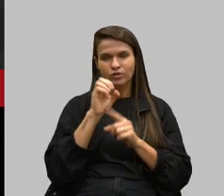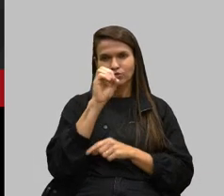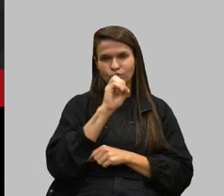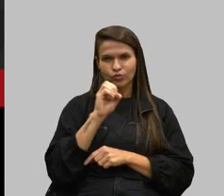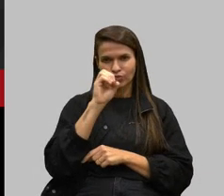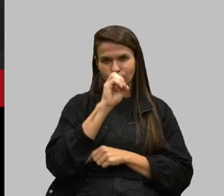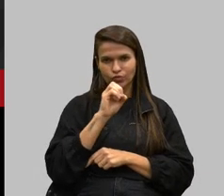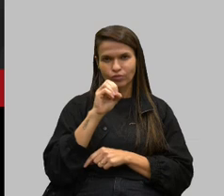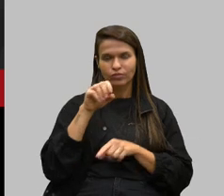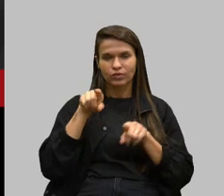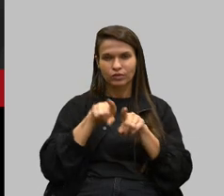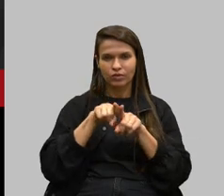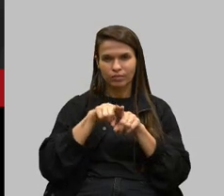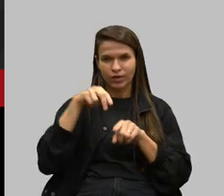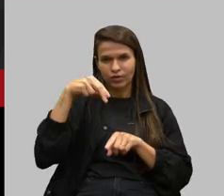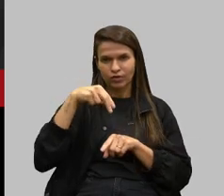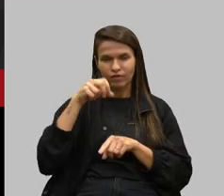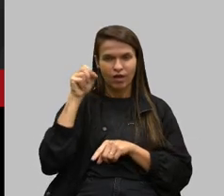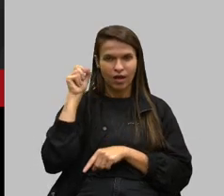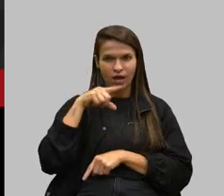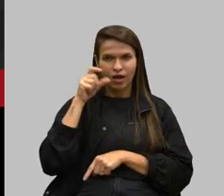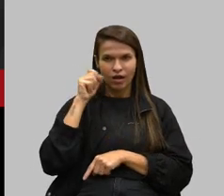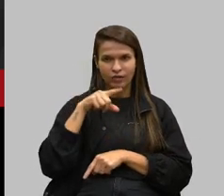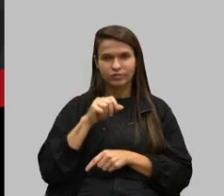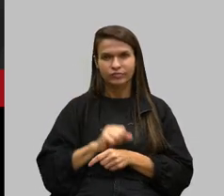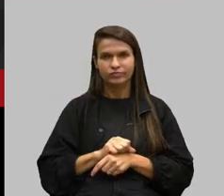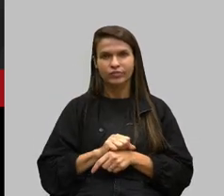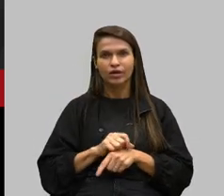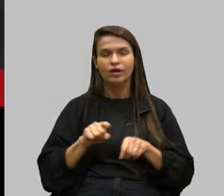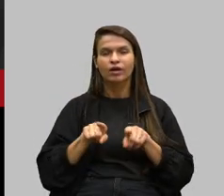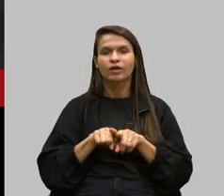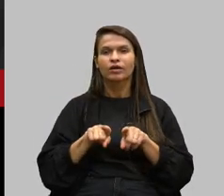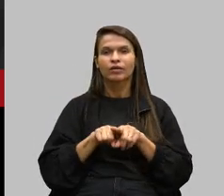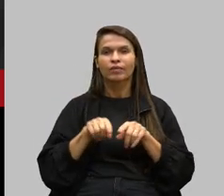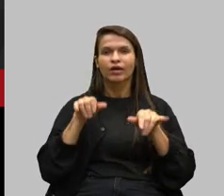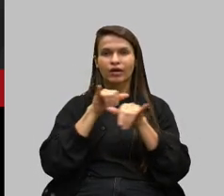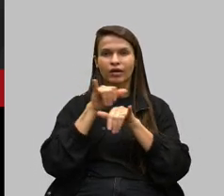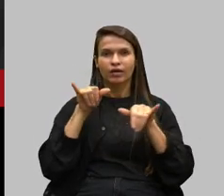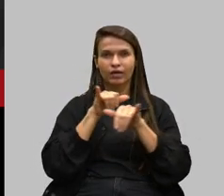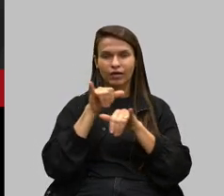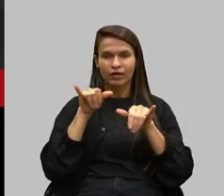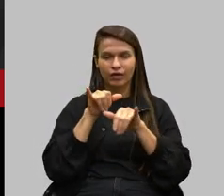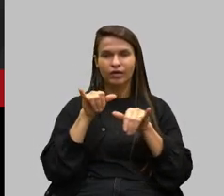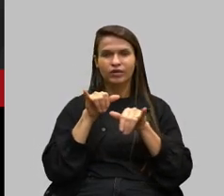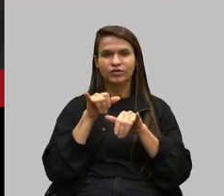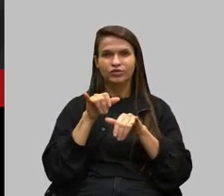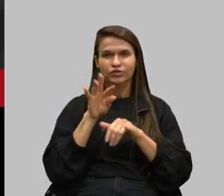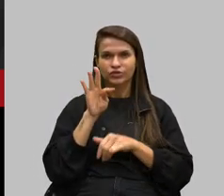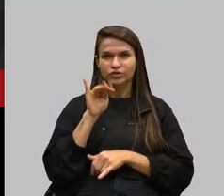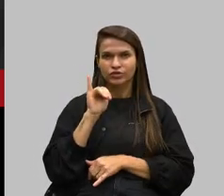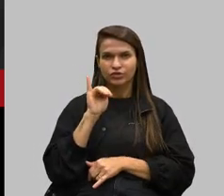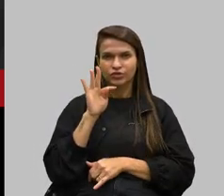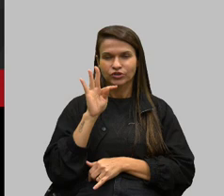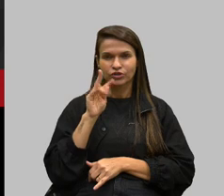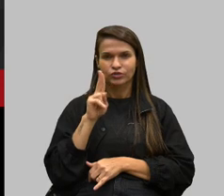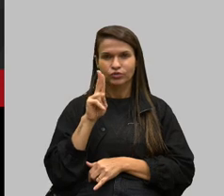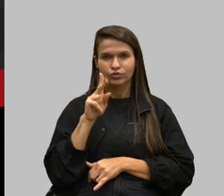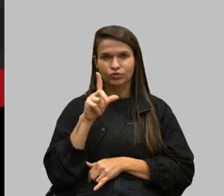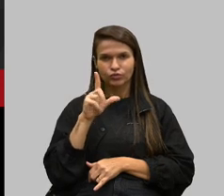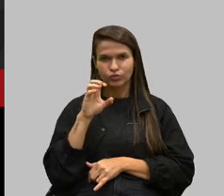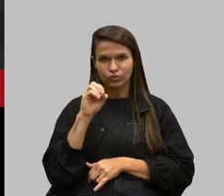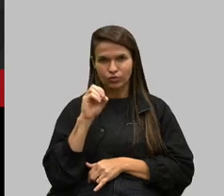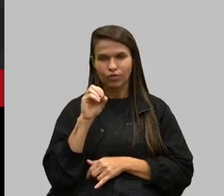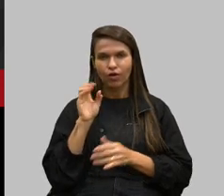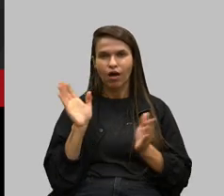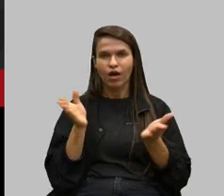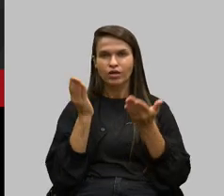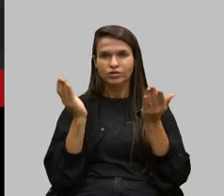Azul a campanha de títulos né que o que eu falei anteriormente que é para estimular a as